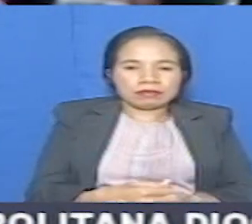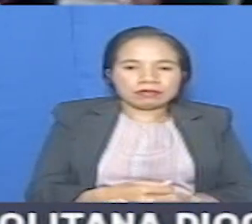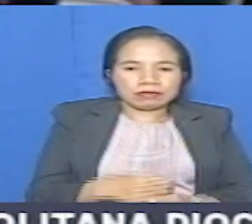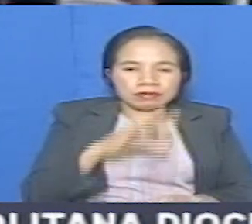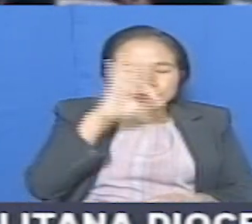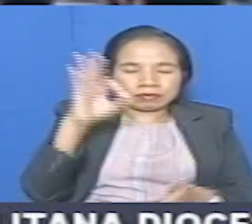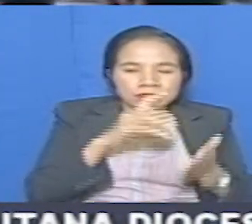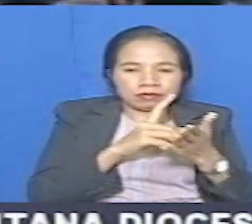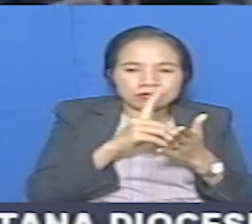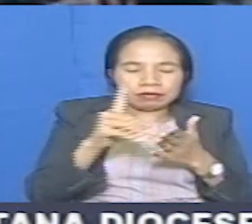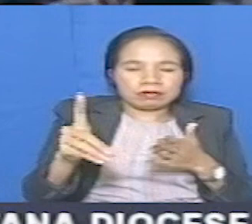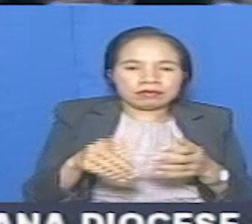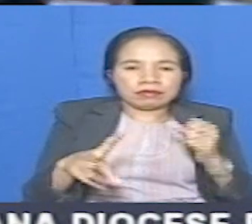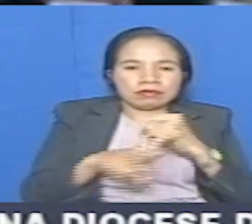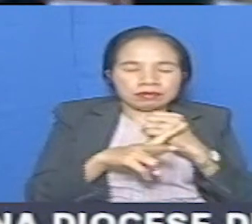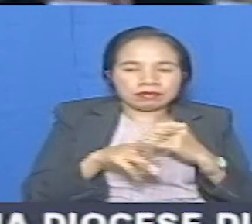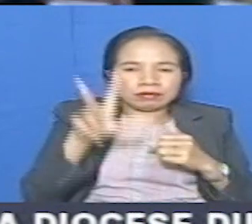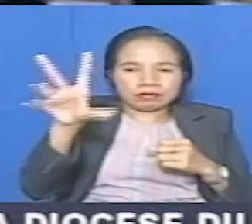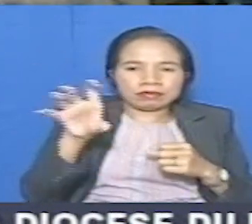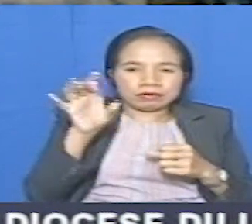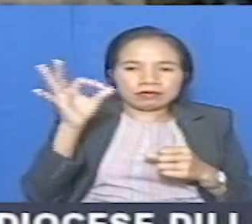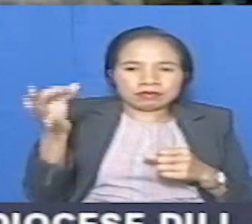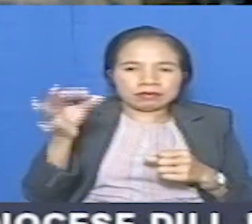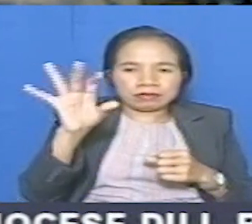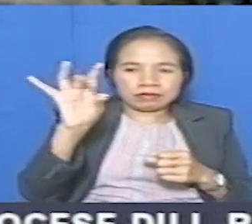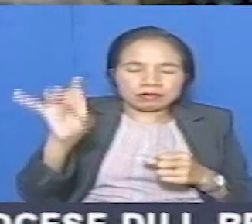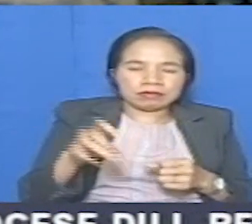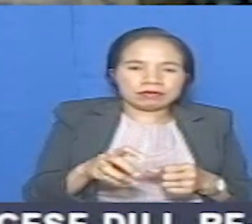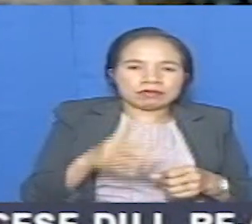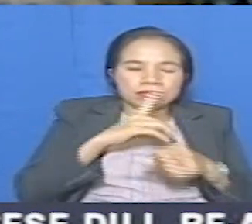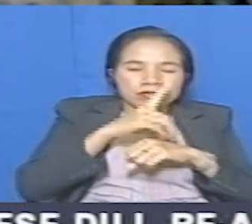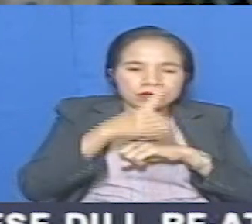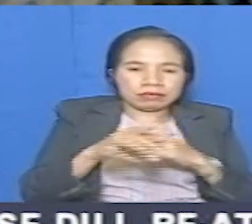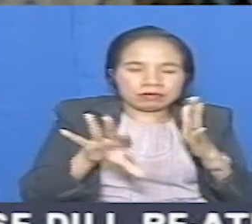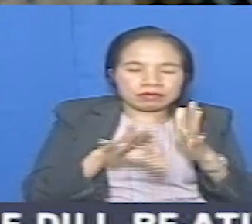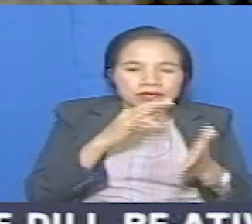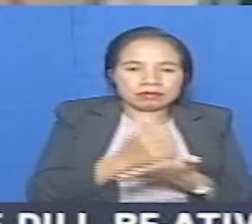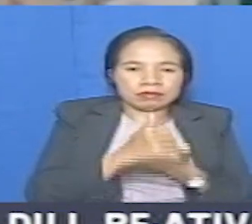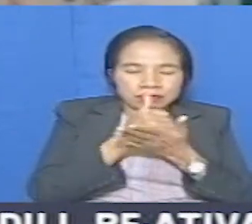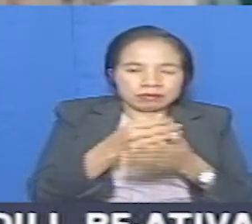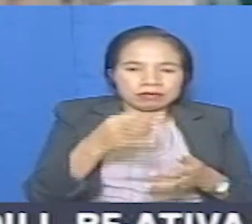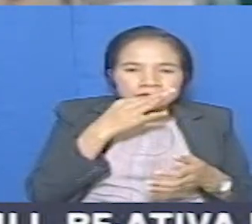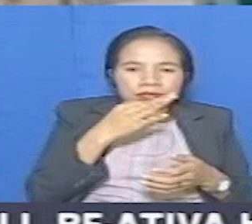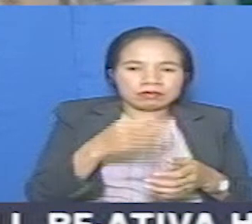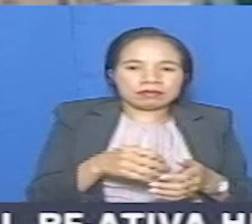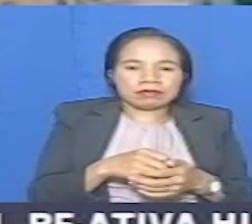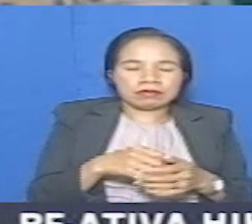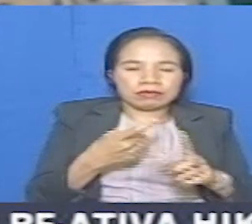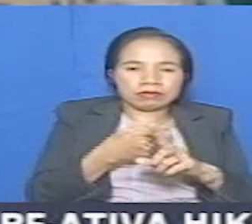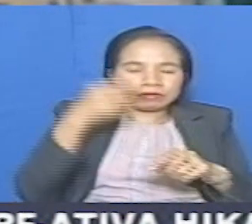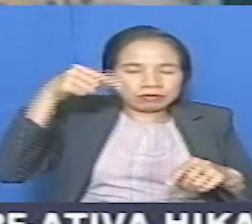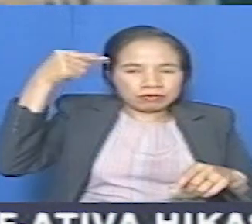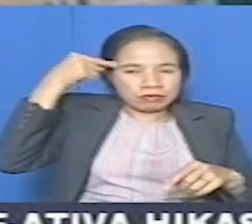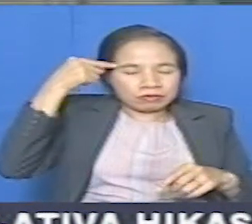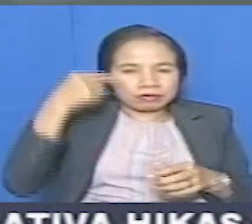Sexta-feira semana ne vítima na in atus tolos si anuloresing walu husi calamidade hetan ona apoyo aihan necesidade básico husi governo